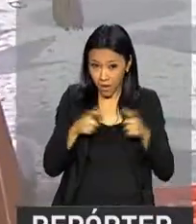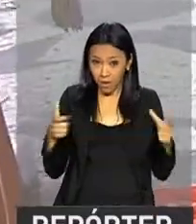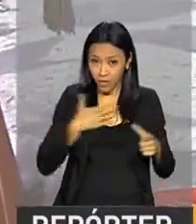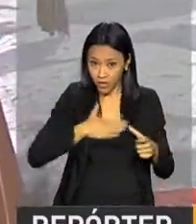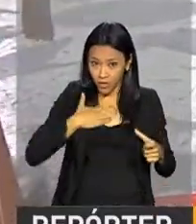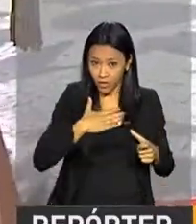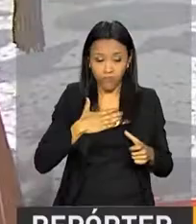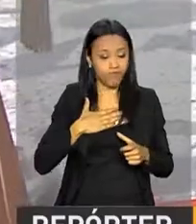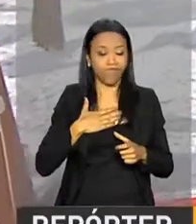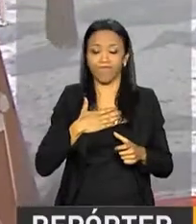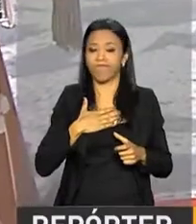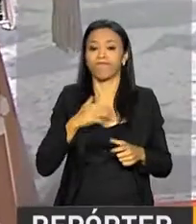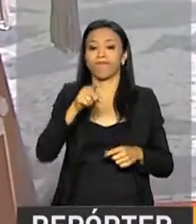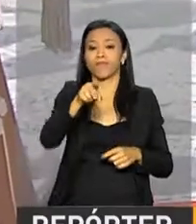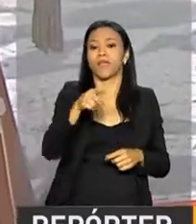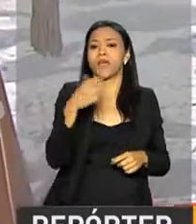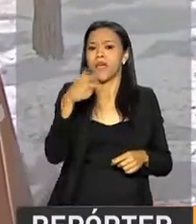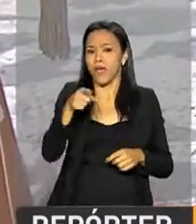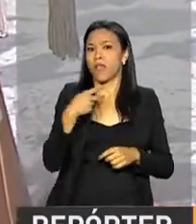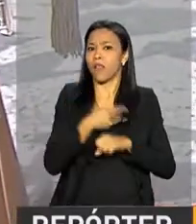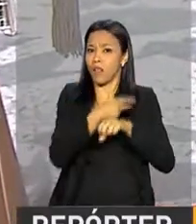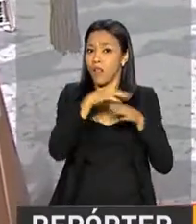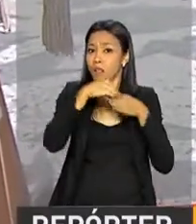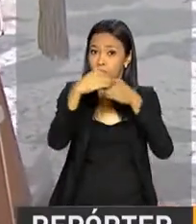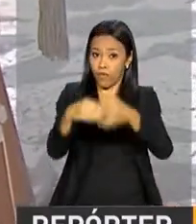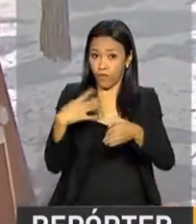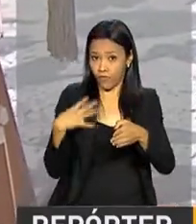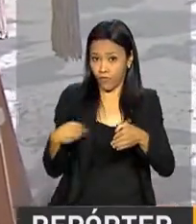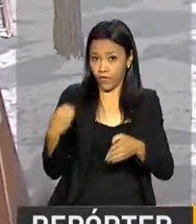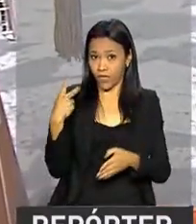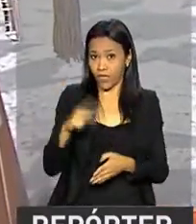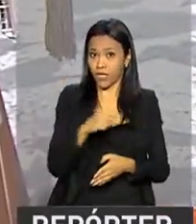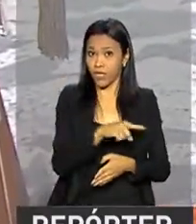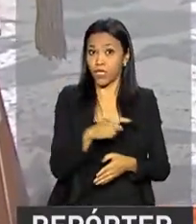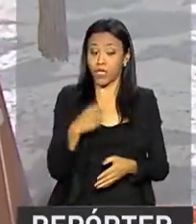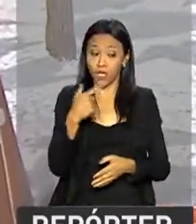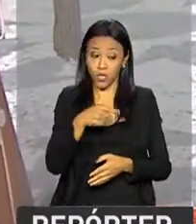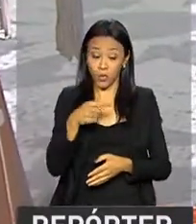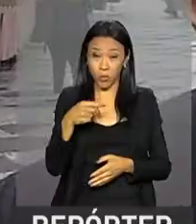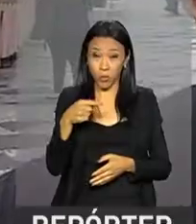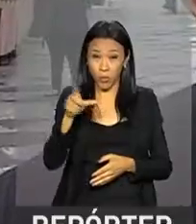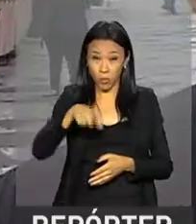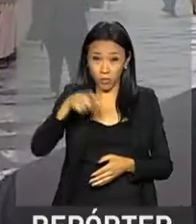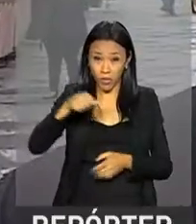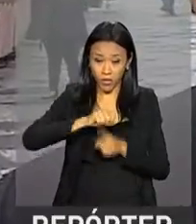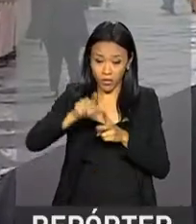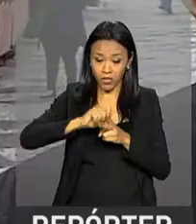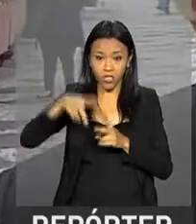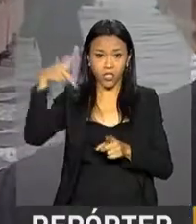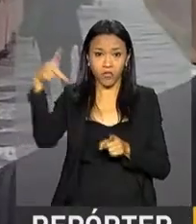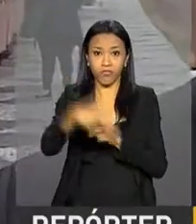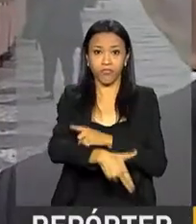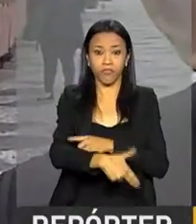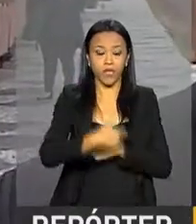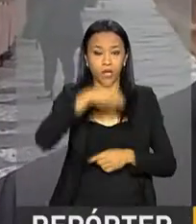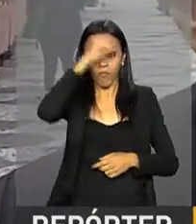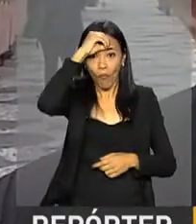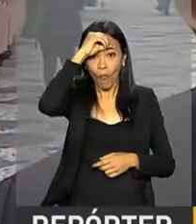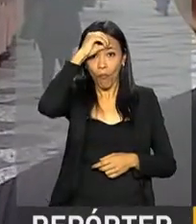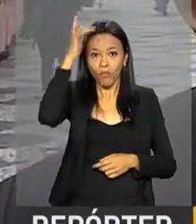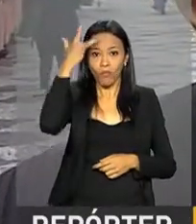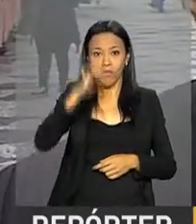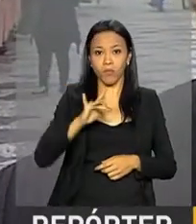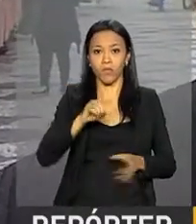minha filha no hospital, e por acaso, lá é que eu fui informada que o plano tinha sido extinto. Eu nem sabia. Hoje, eles dificultam o